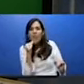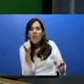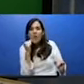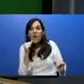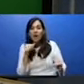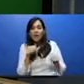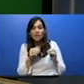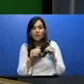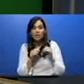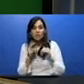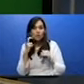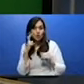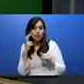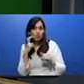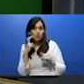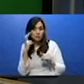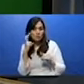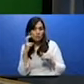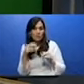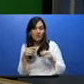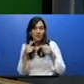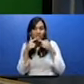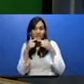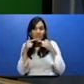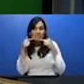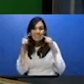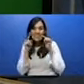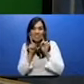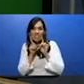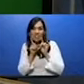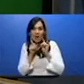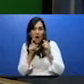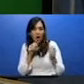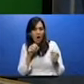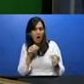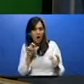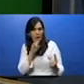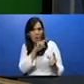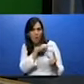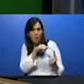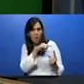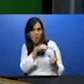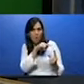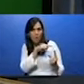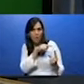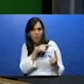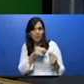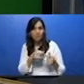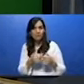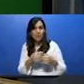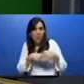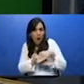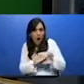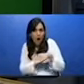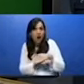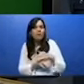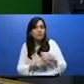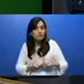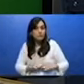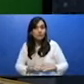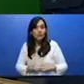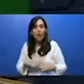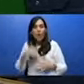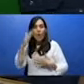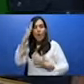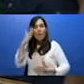com um sorriso restrito, sedutor e conservador. E o seu corpo representa